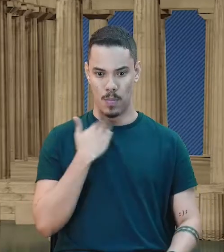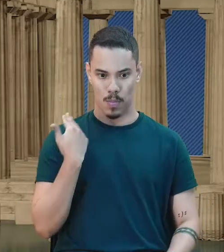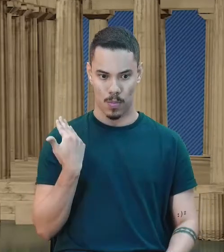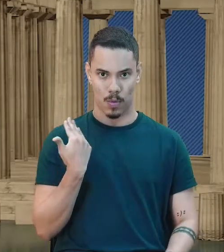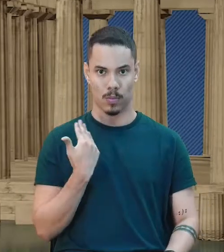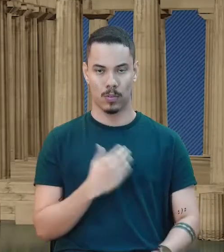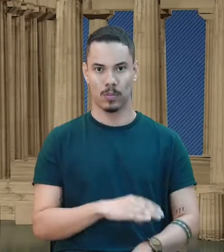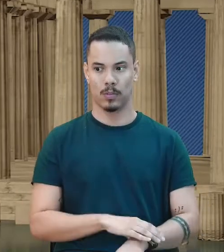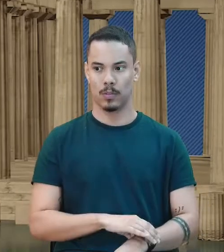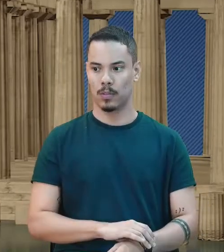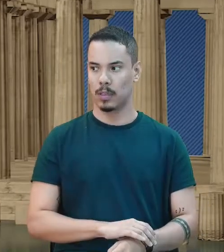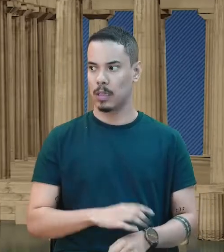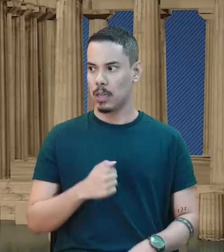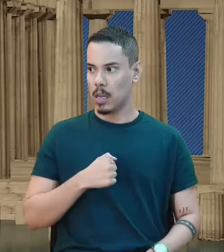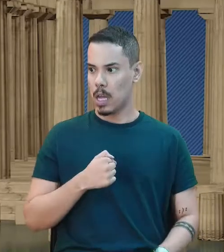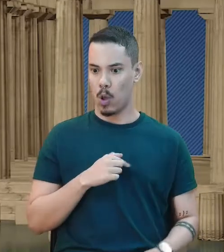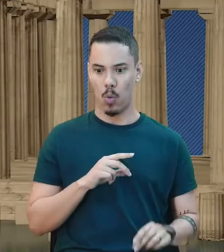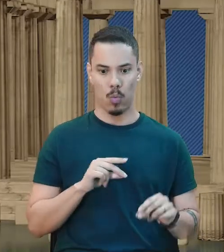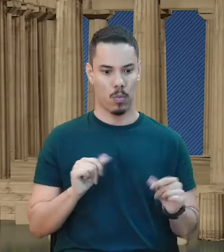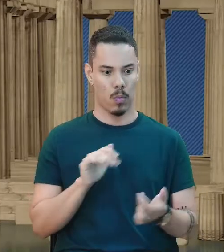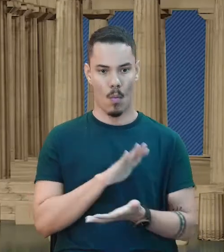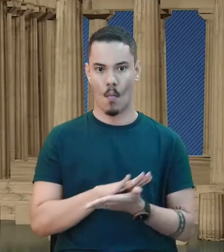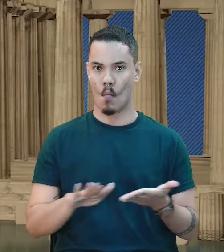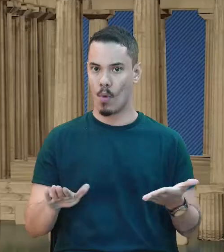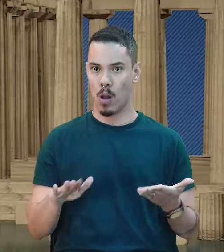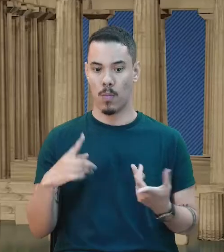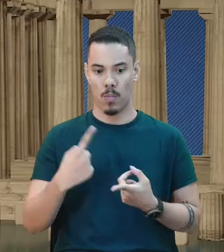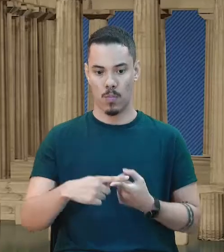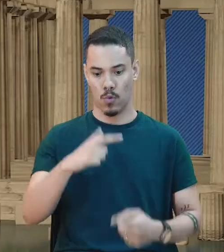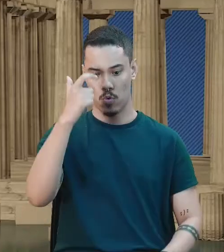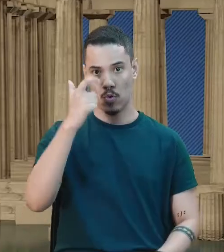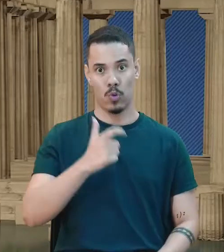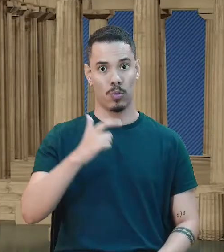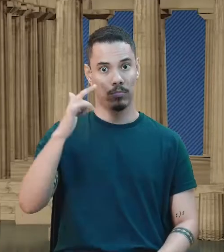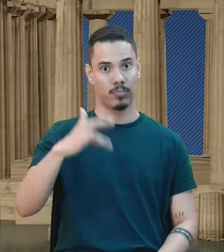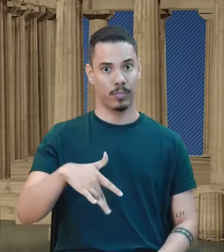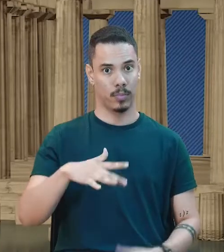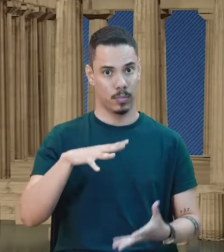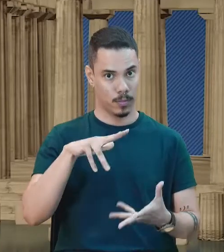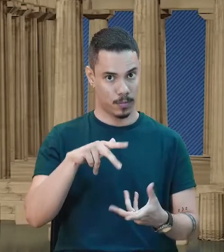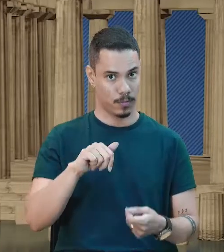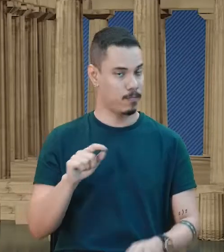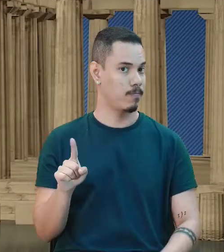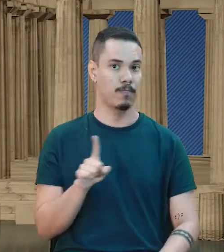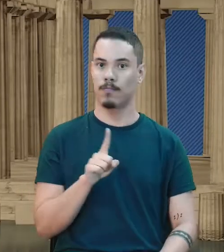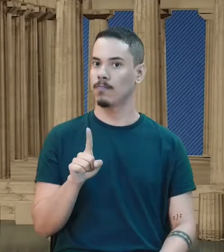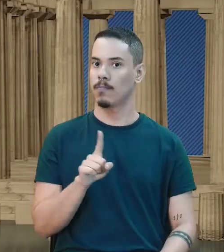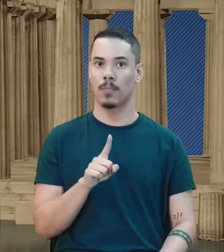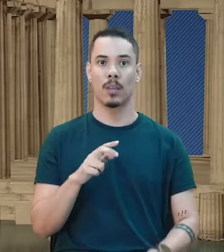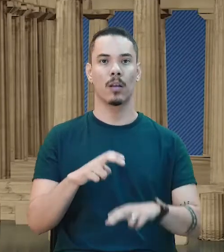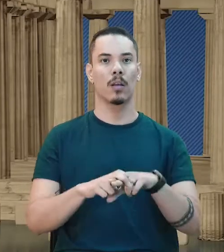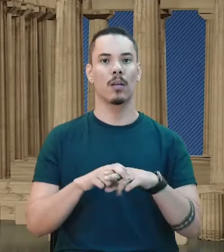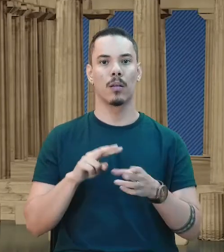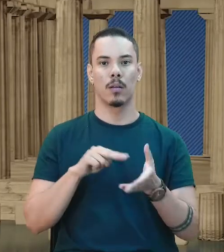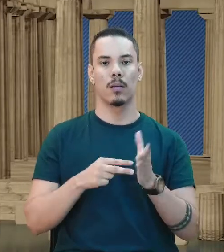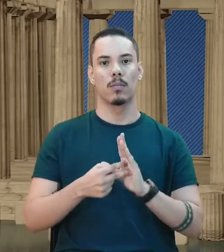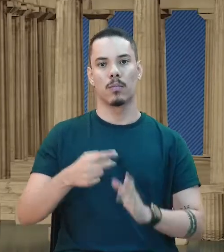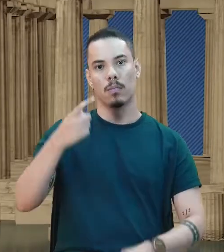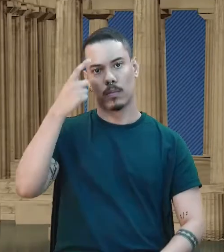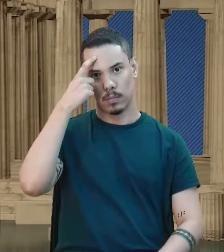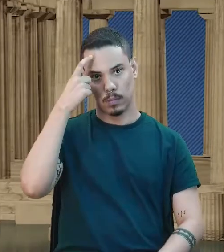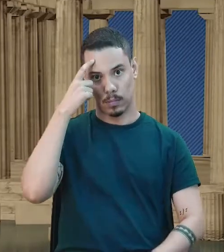eu deixe de existir, porque eu sou uma pequena parte do universo. Então, eles seguiam esse pensamento de